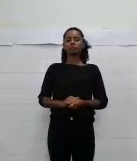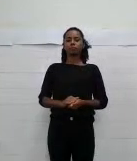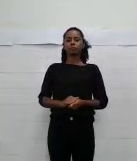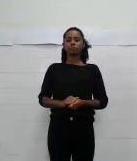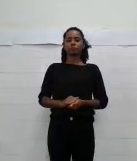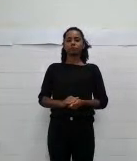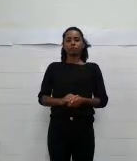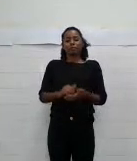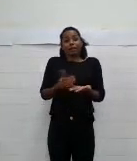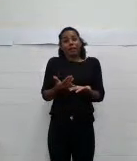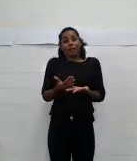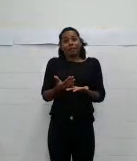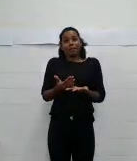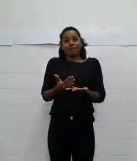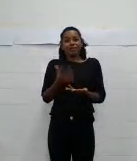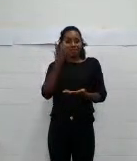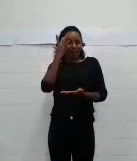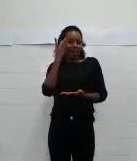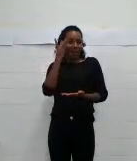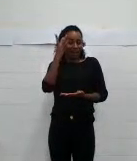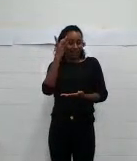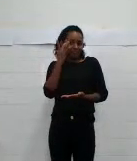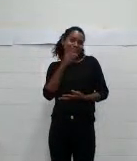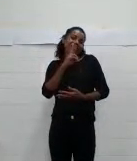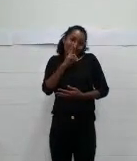Espero que tenha respondido, Adelma, ou pelo menos provocado.